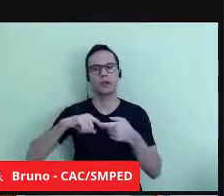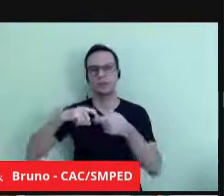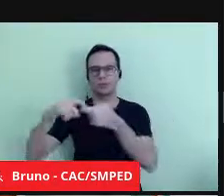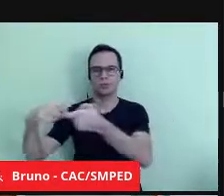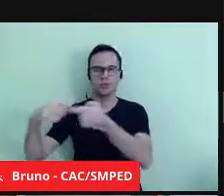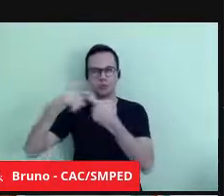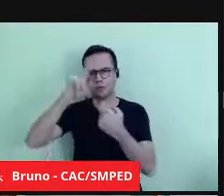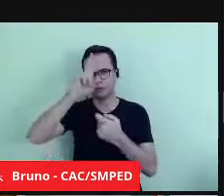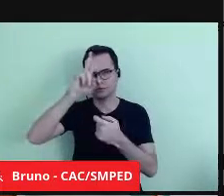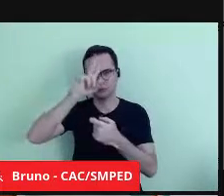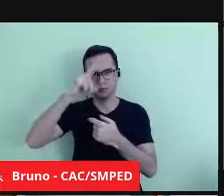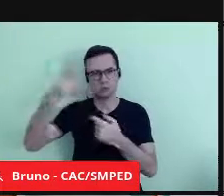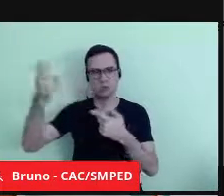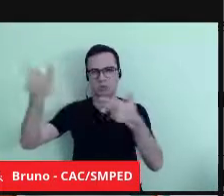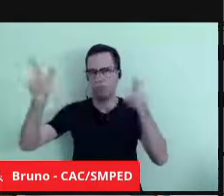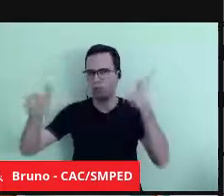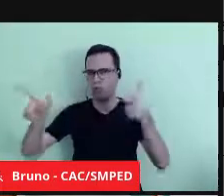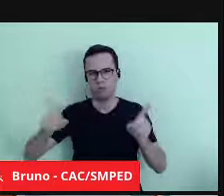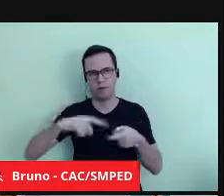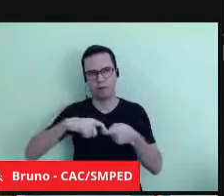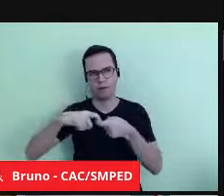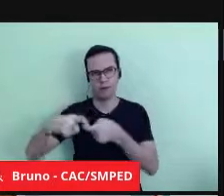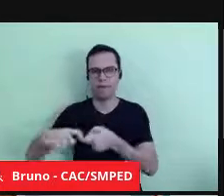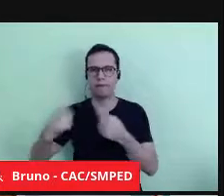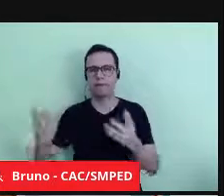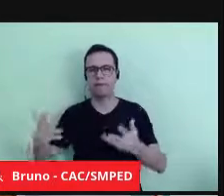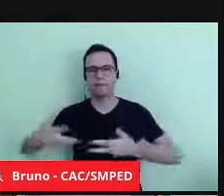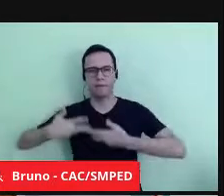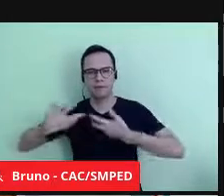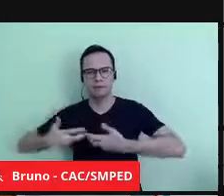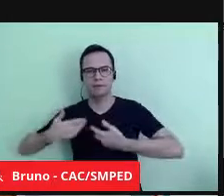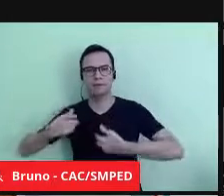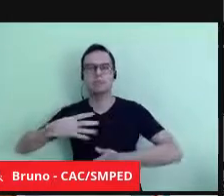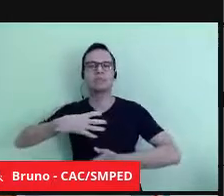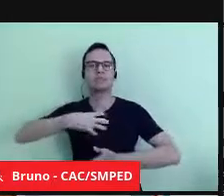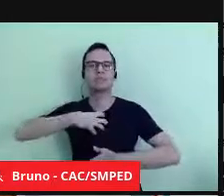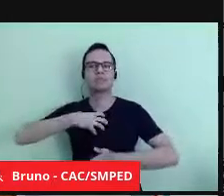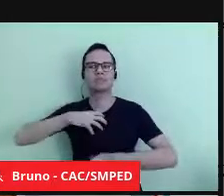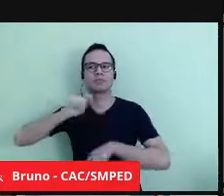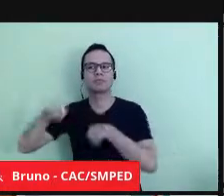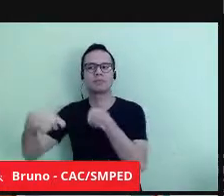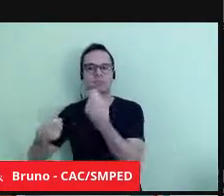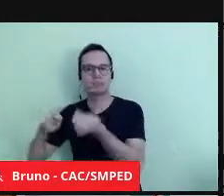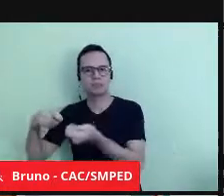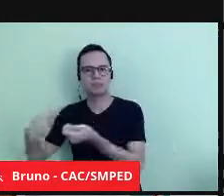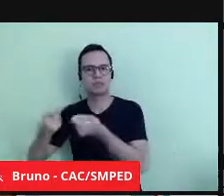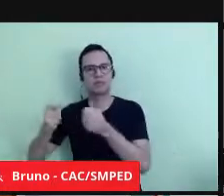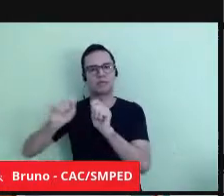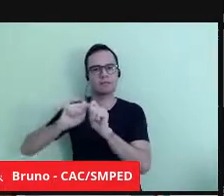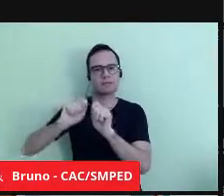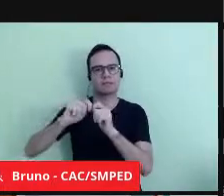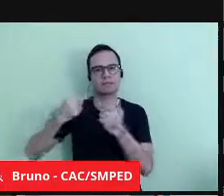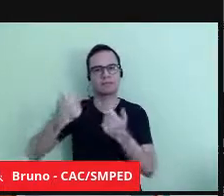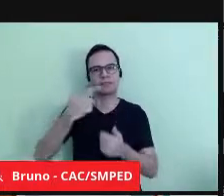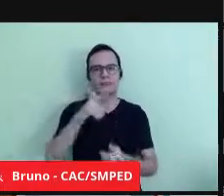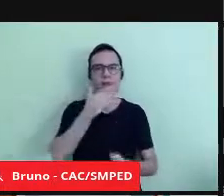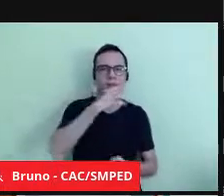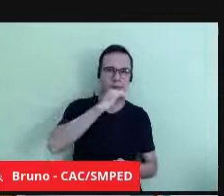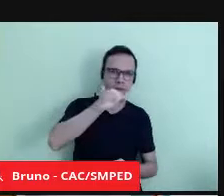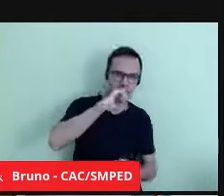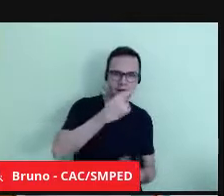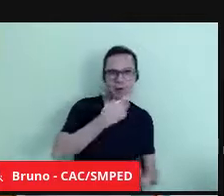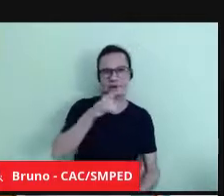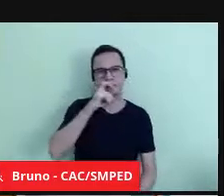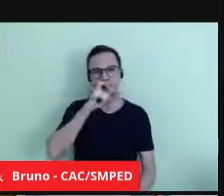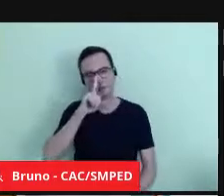histórico e outros contextos, né, de influência, de sotaques, né, para essa questão, para Libras. Aí